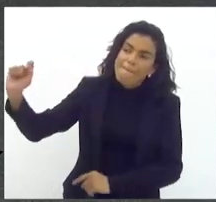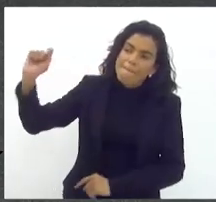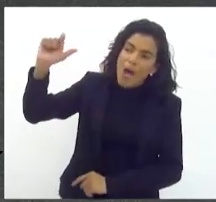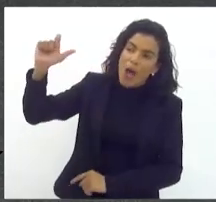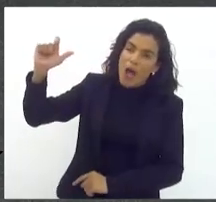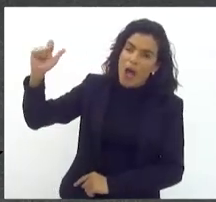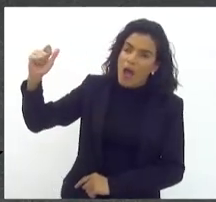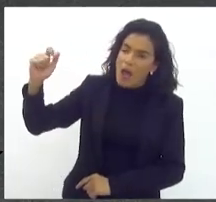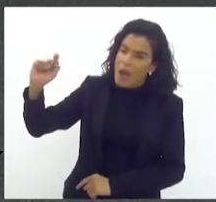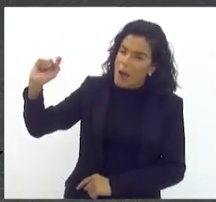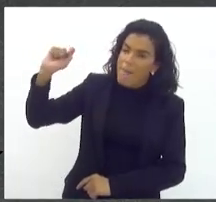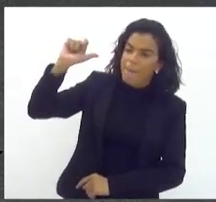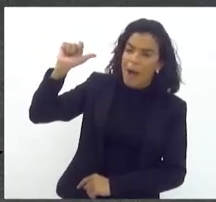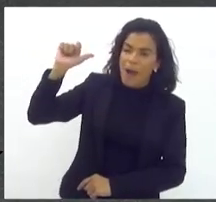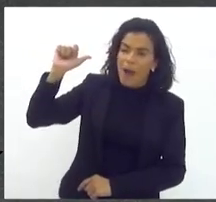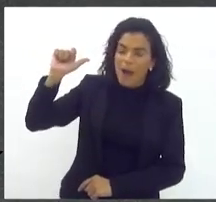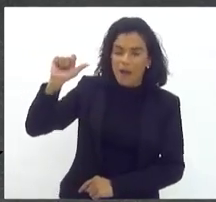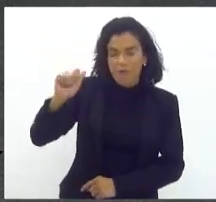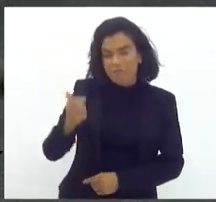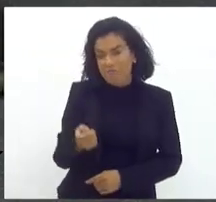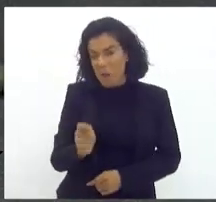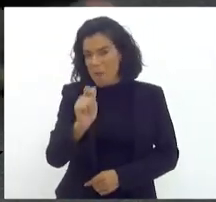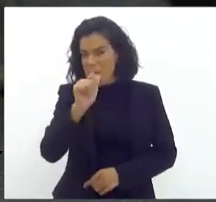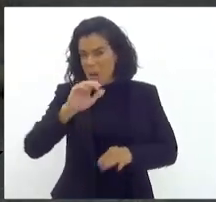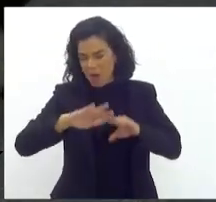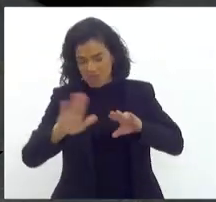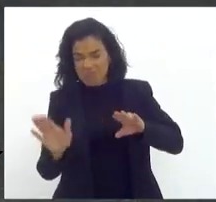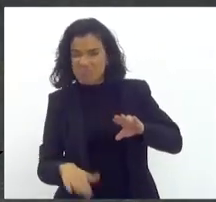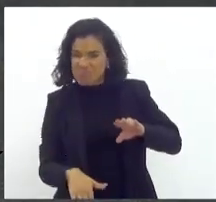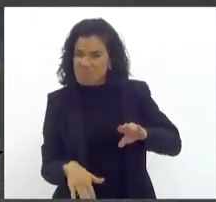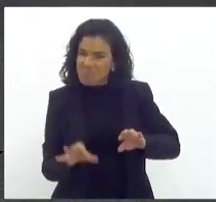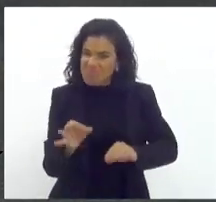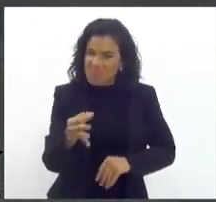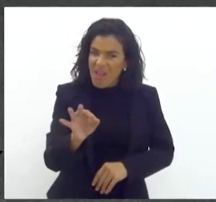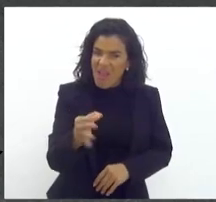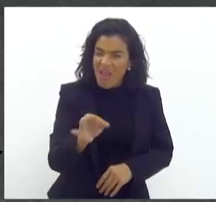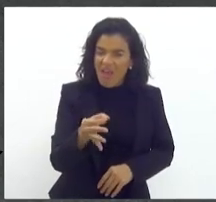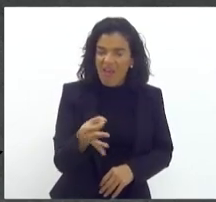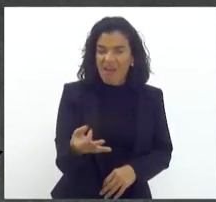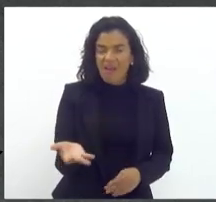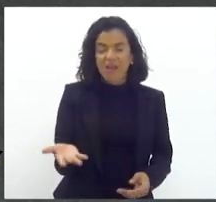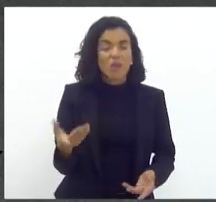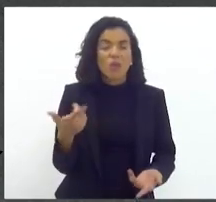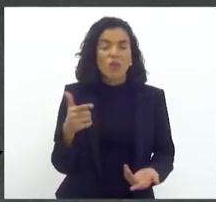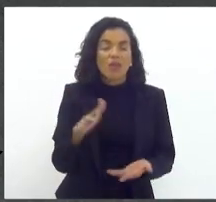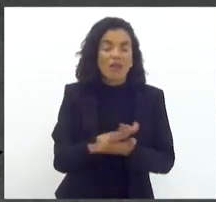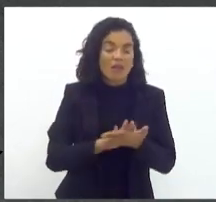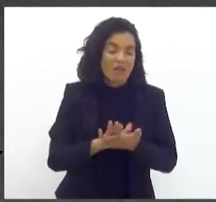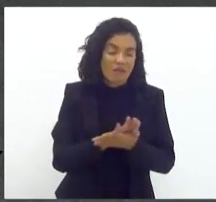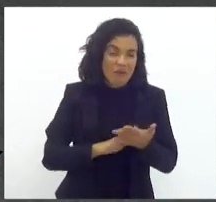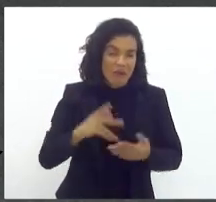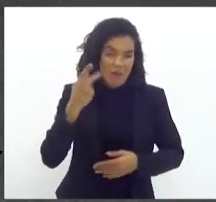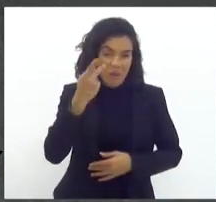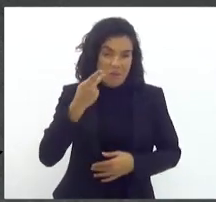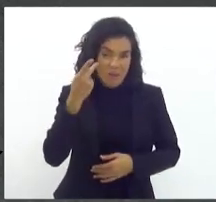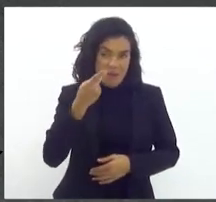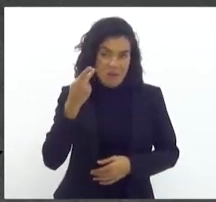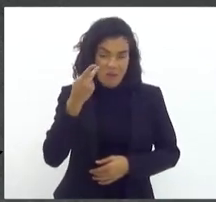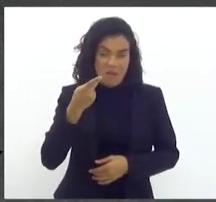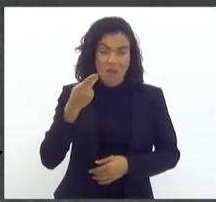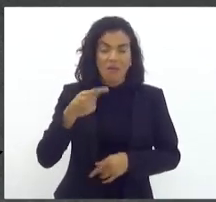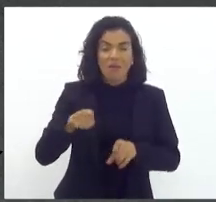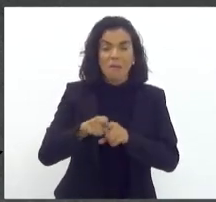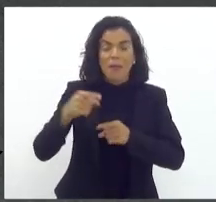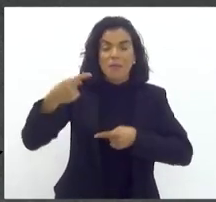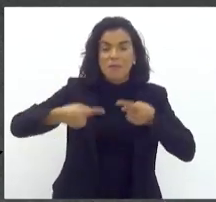insinuação uma coisa de baixo calão né que não coloca a política né o